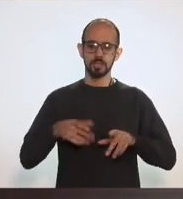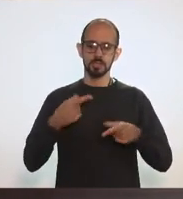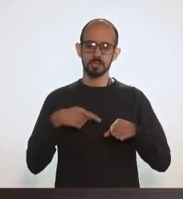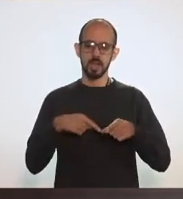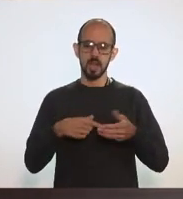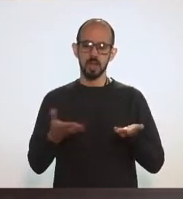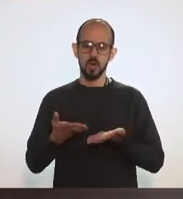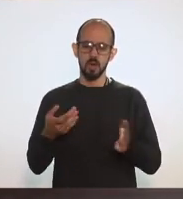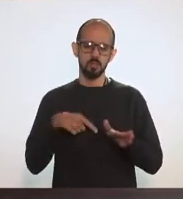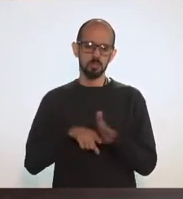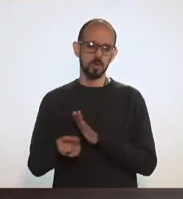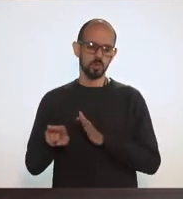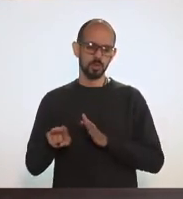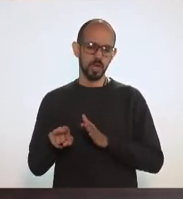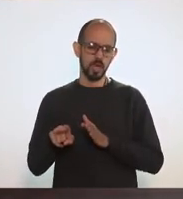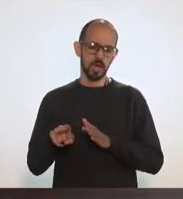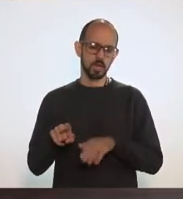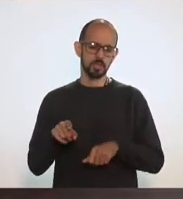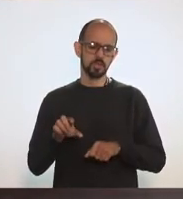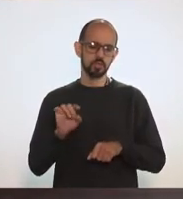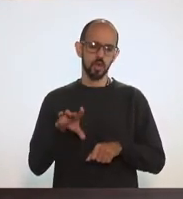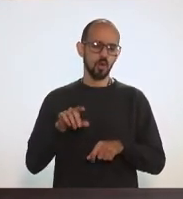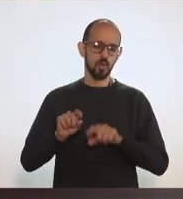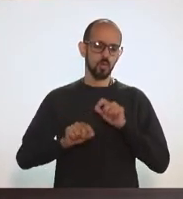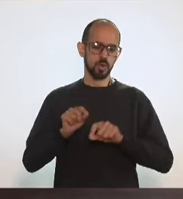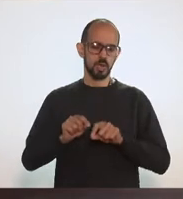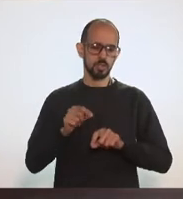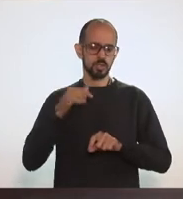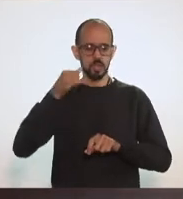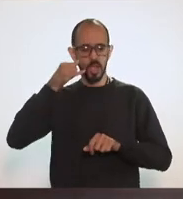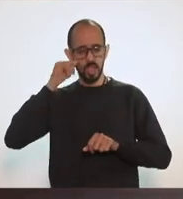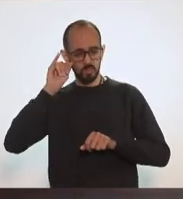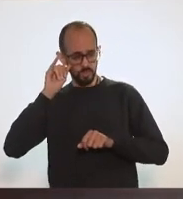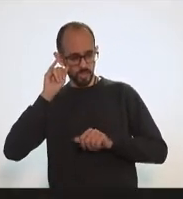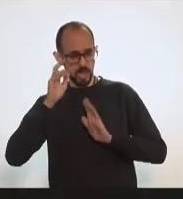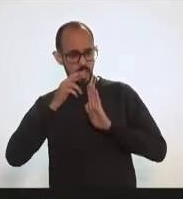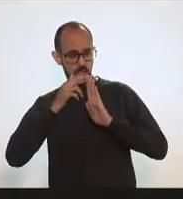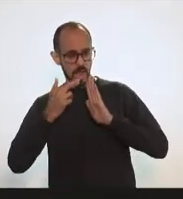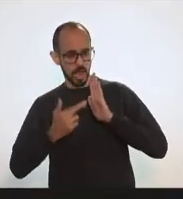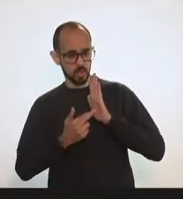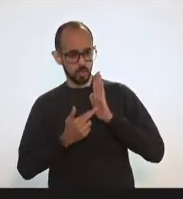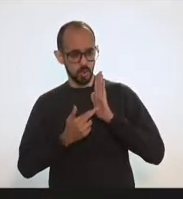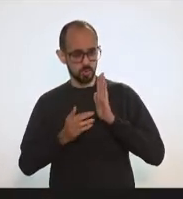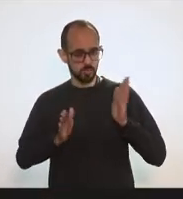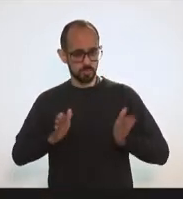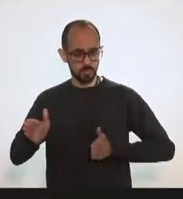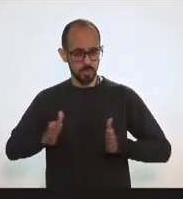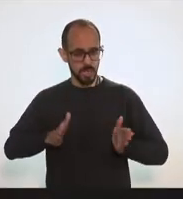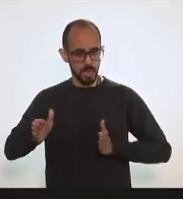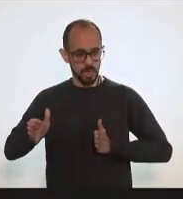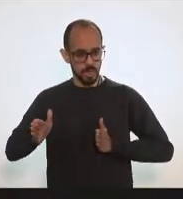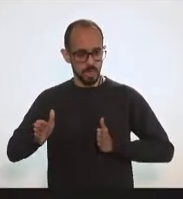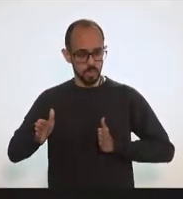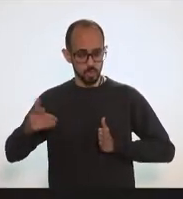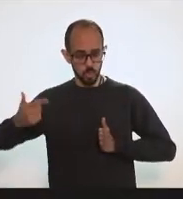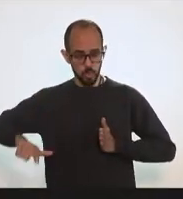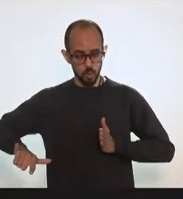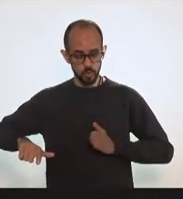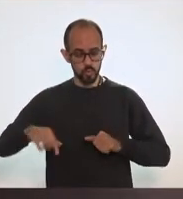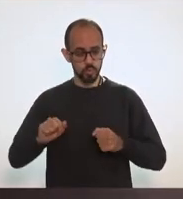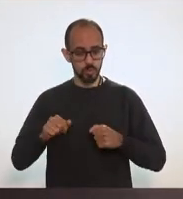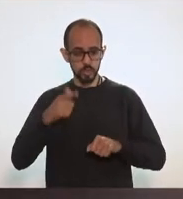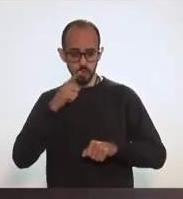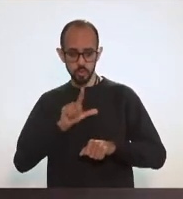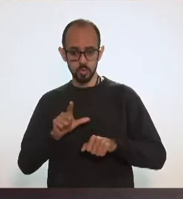estou tentando só a gente evitar relatórios paralelos, ou a gente ter unanimidade na entrega do relatório, para